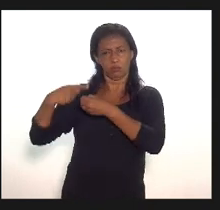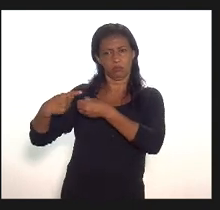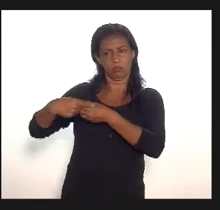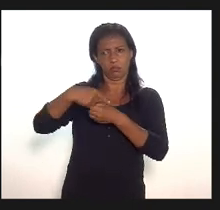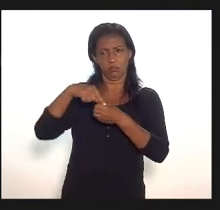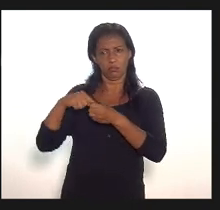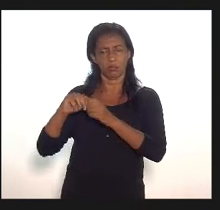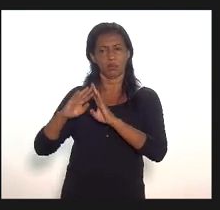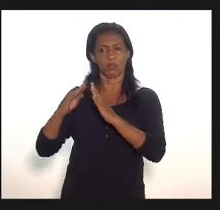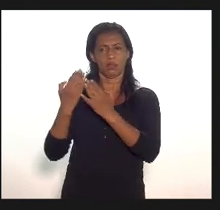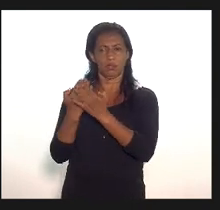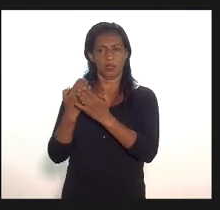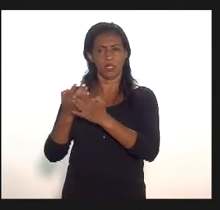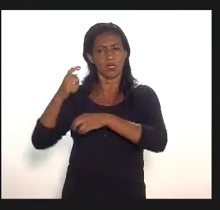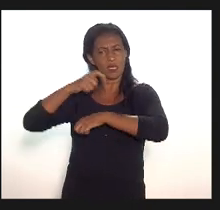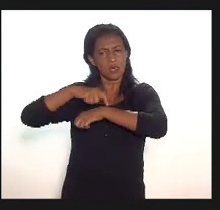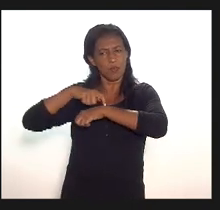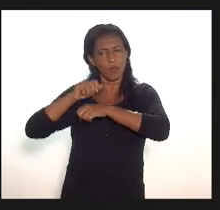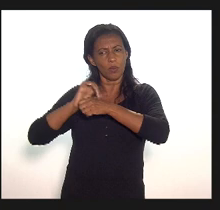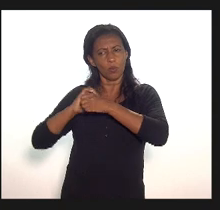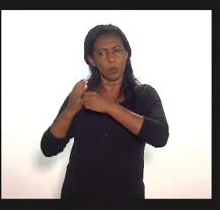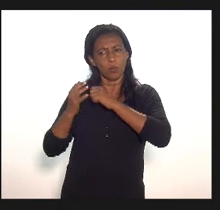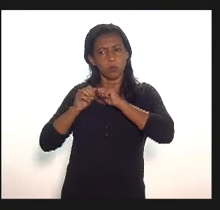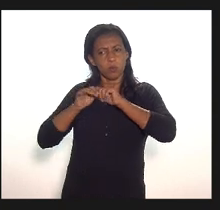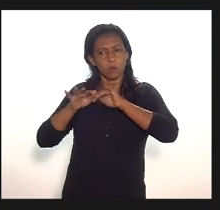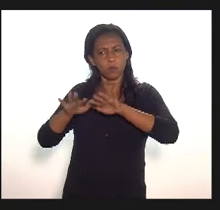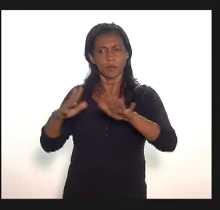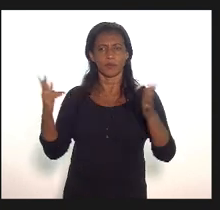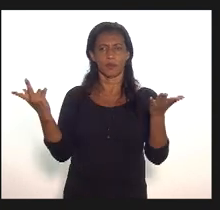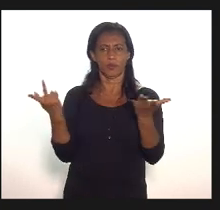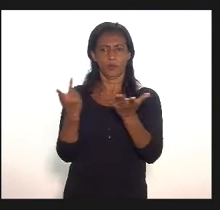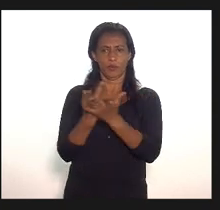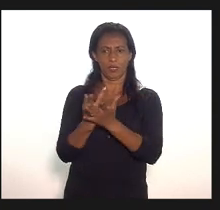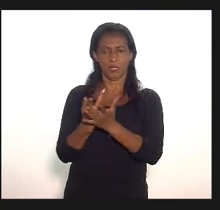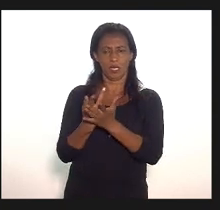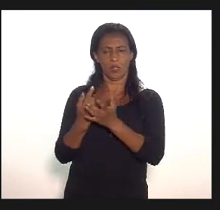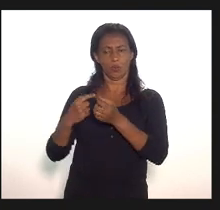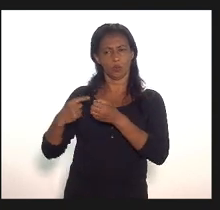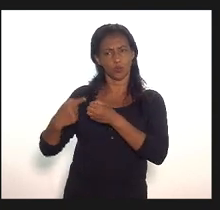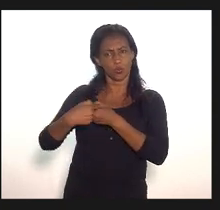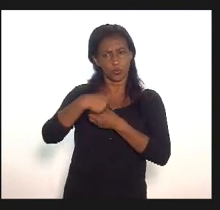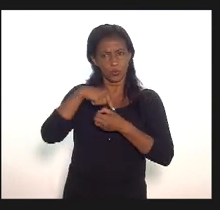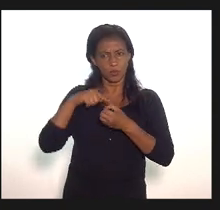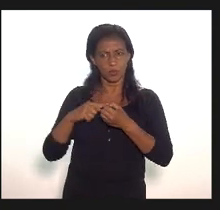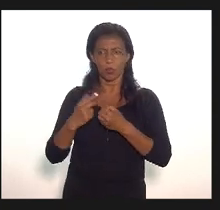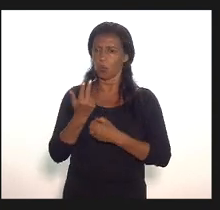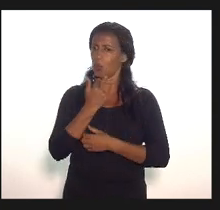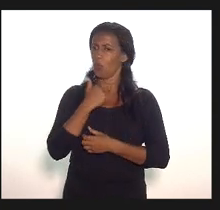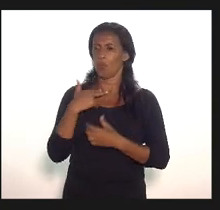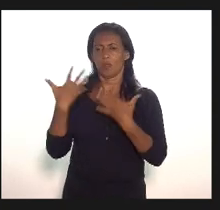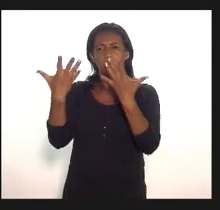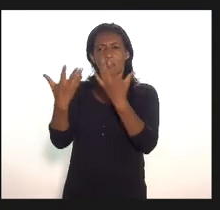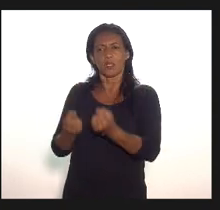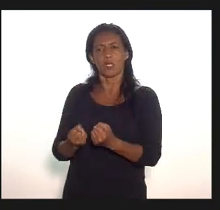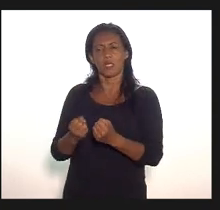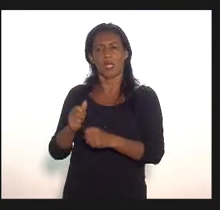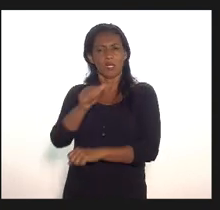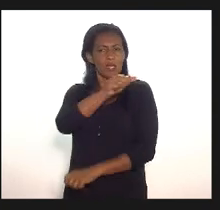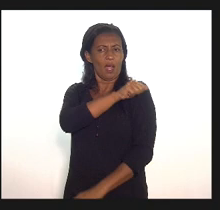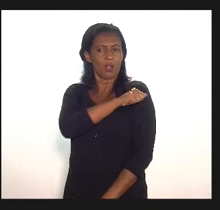momento pandêmico que o país atravessa. Não podemos aceitar que a maior parte dos nossos